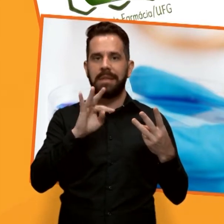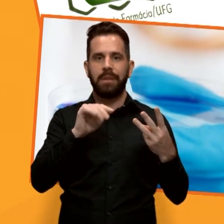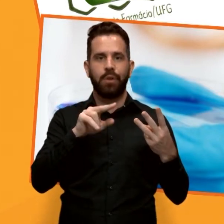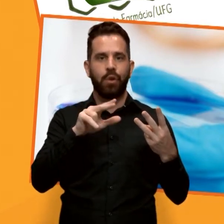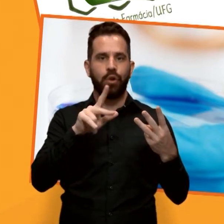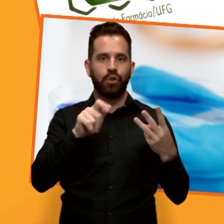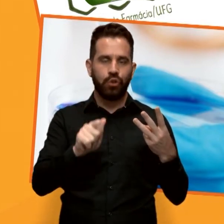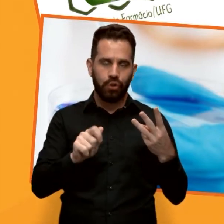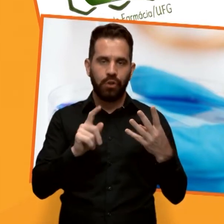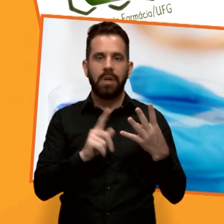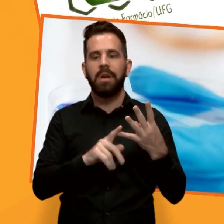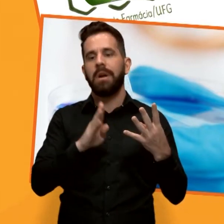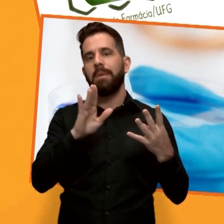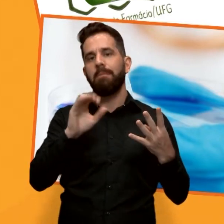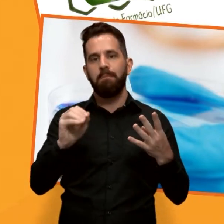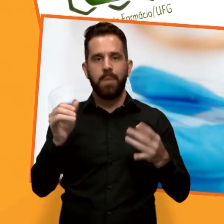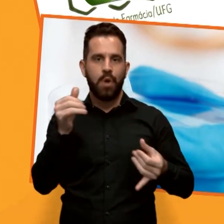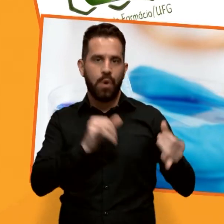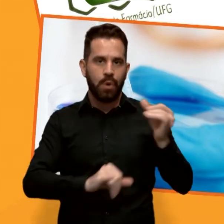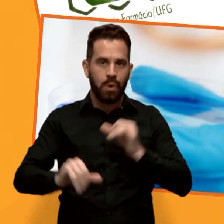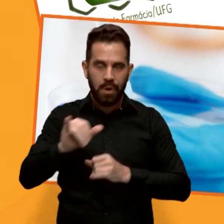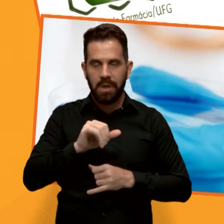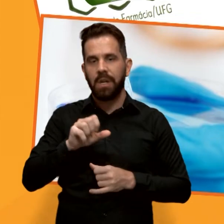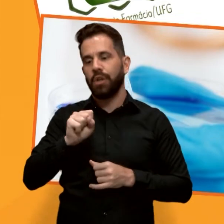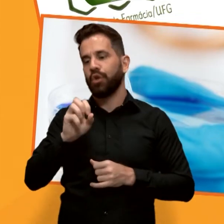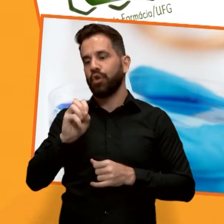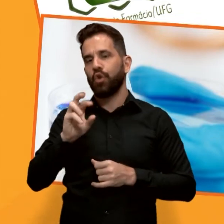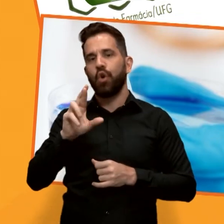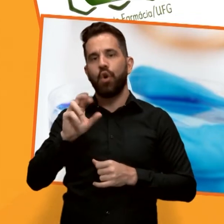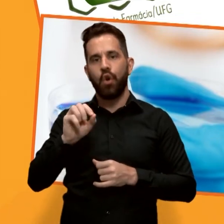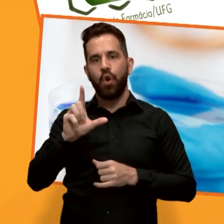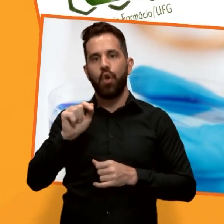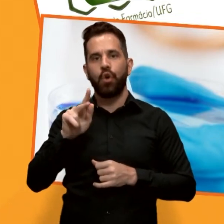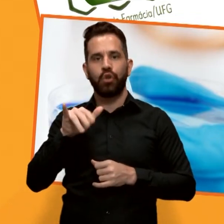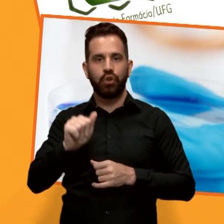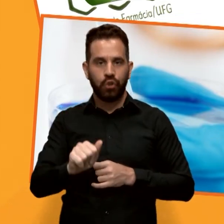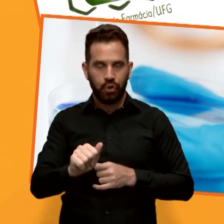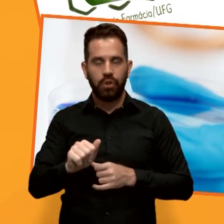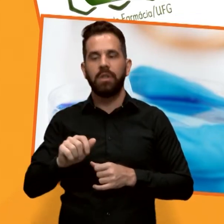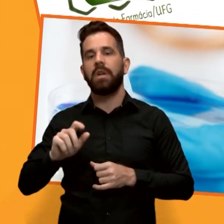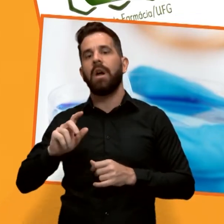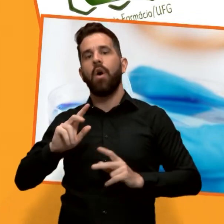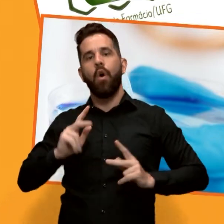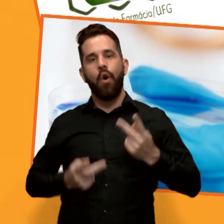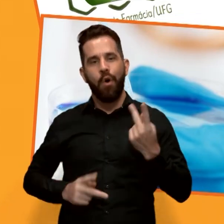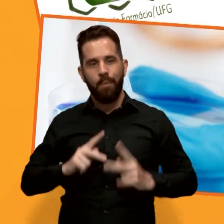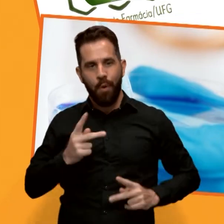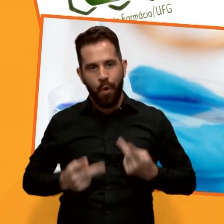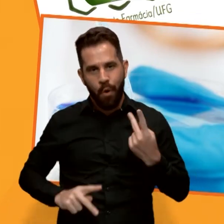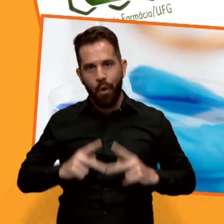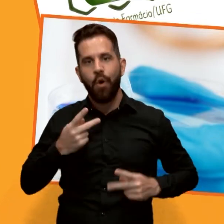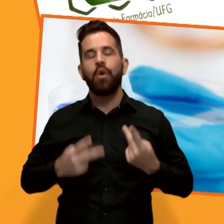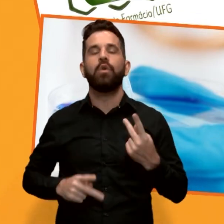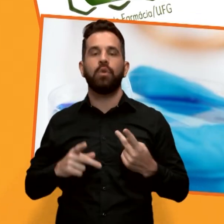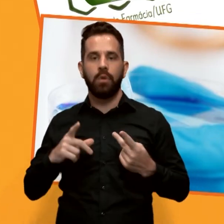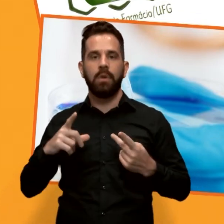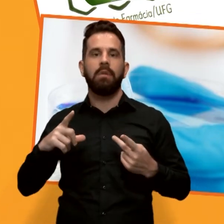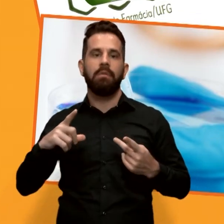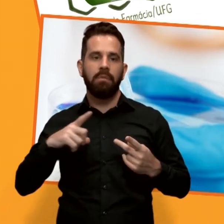bioquímica, uroanálise, sorologia, hormônios e marcadores tumorais